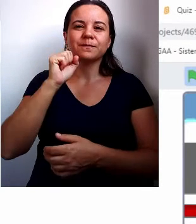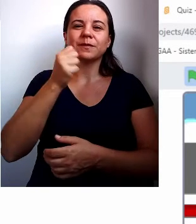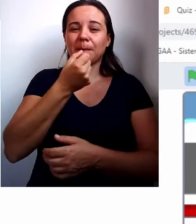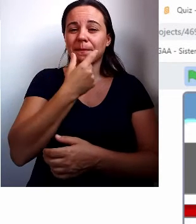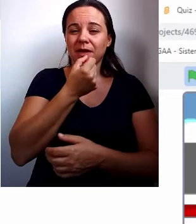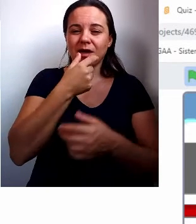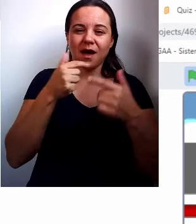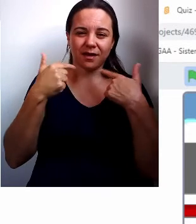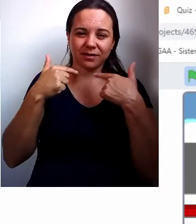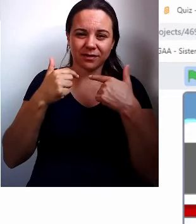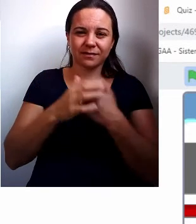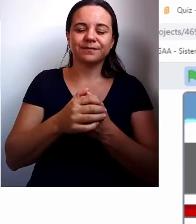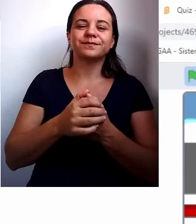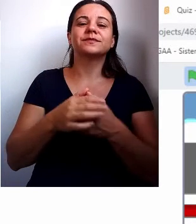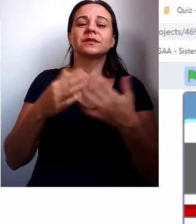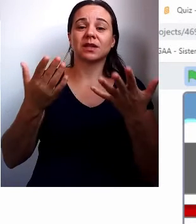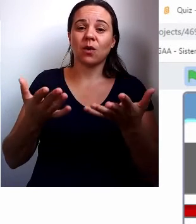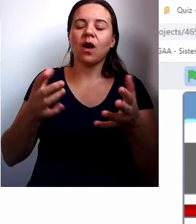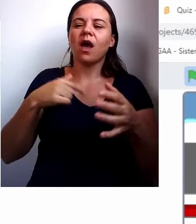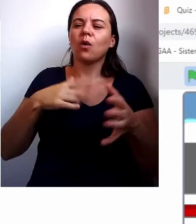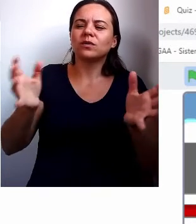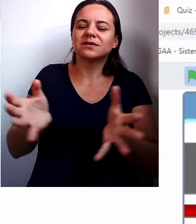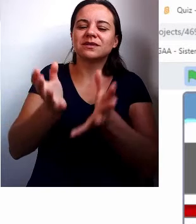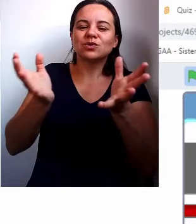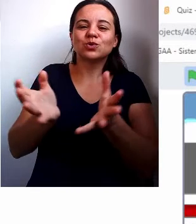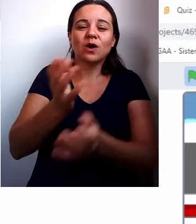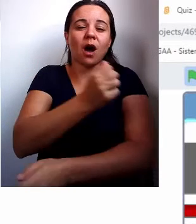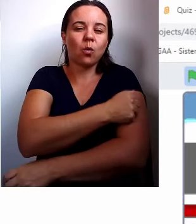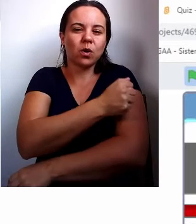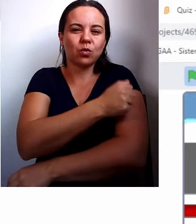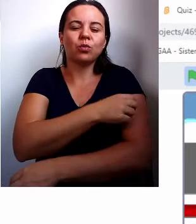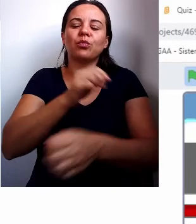você acerta na primeira questão, incentivando ao aluno